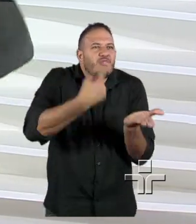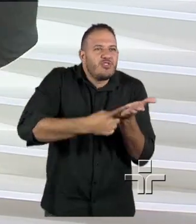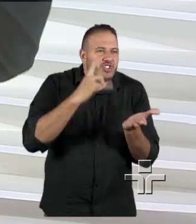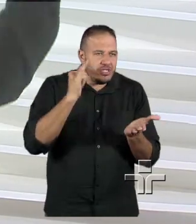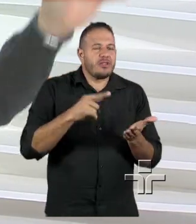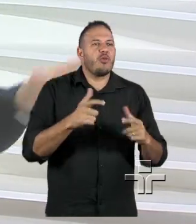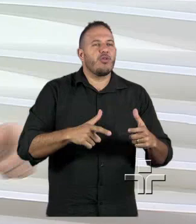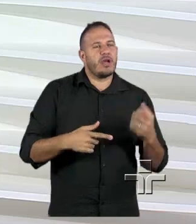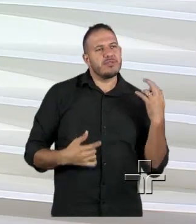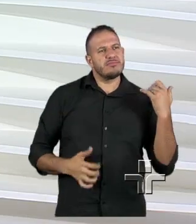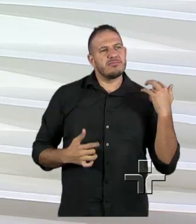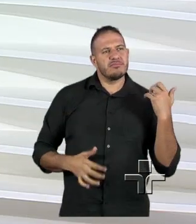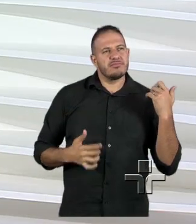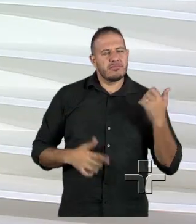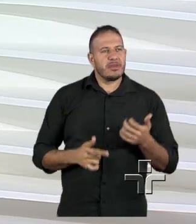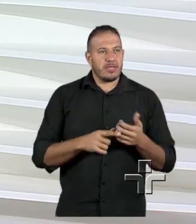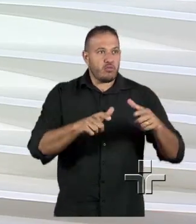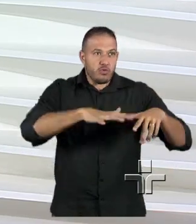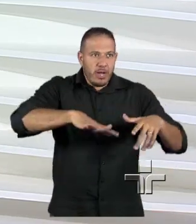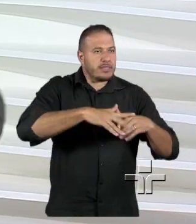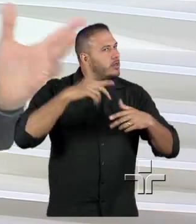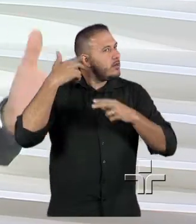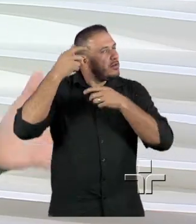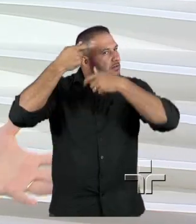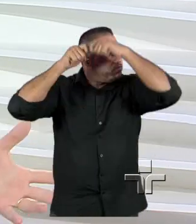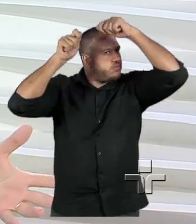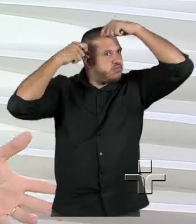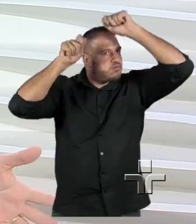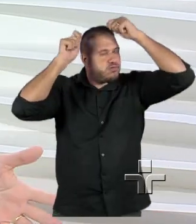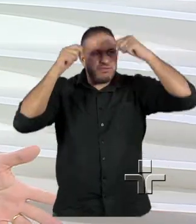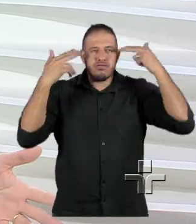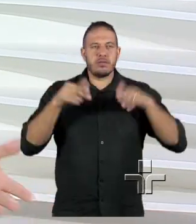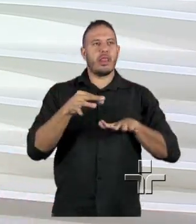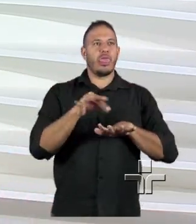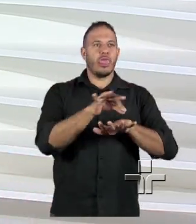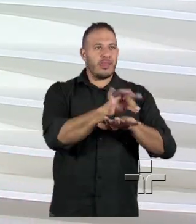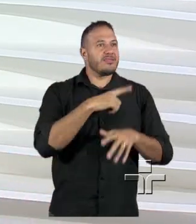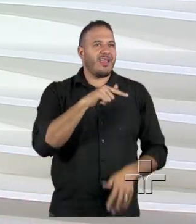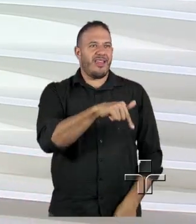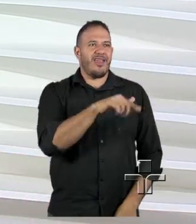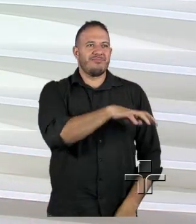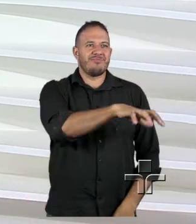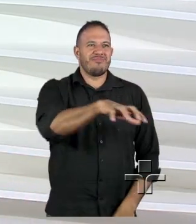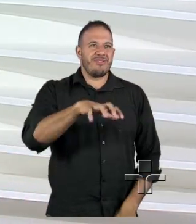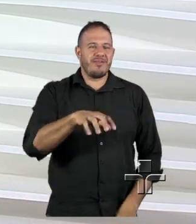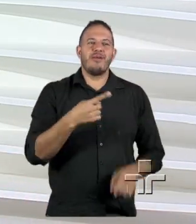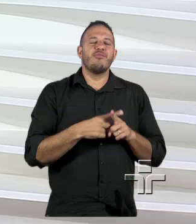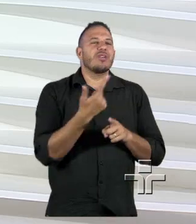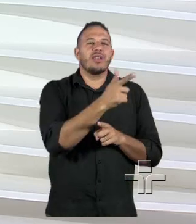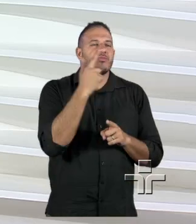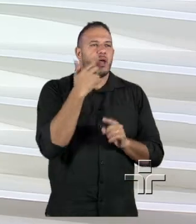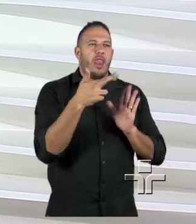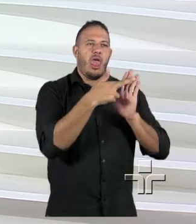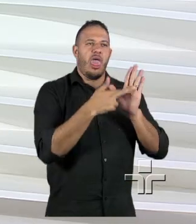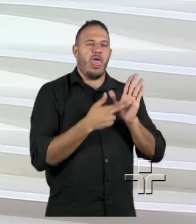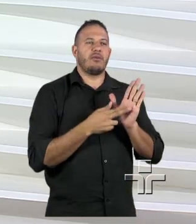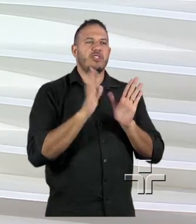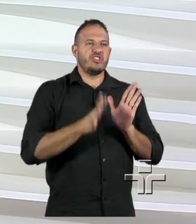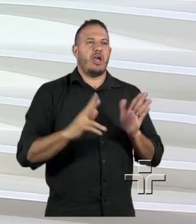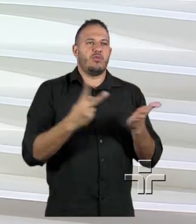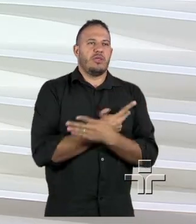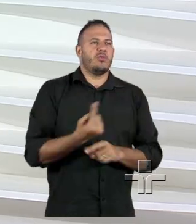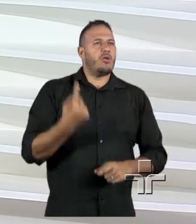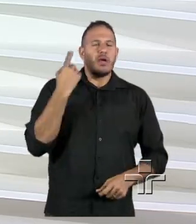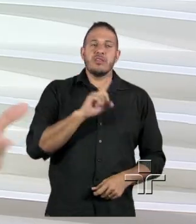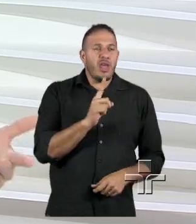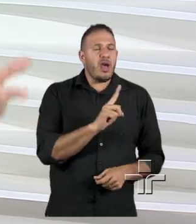para tocar, que tem salão de beleza, que tem tantos rituais que nós criamos, porque nós não temos o paradigma de já ter feito isso antes,